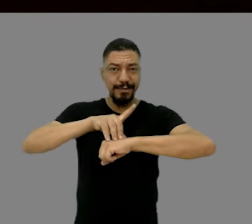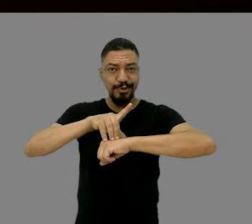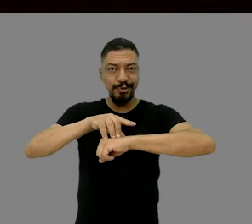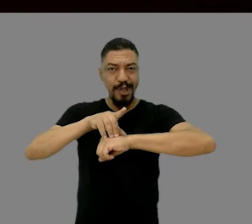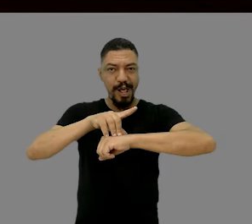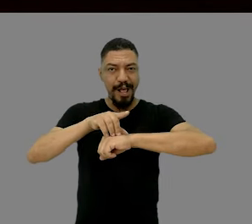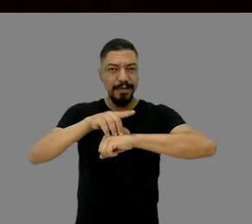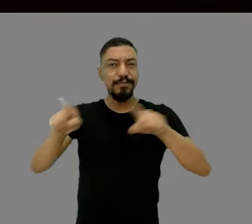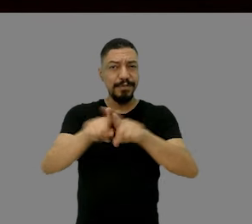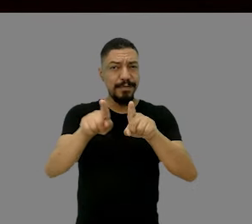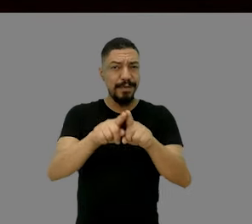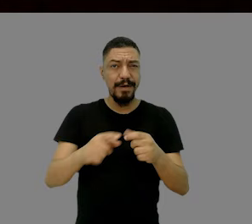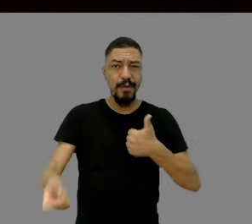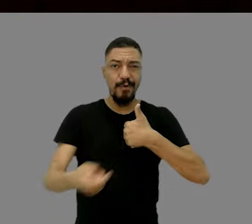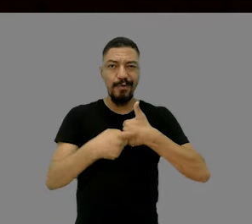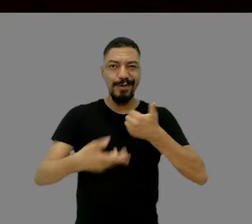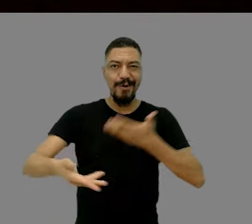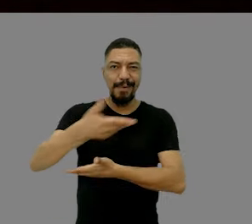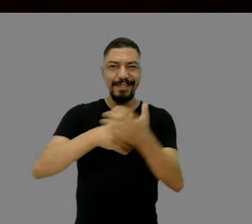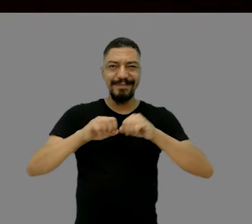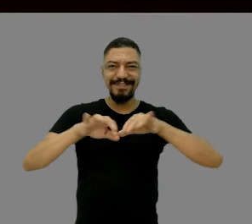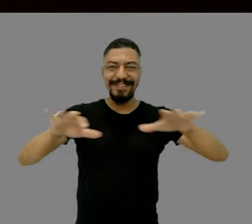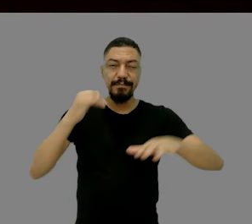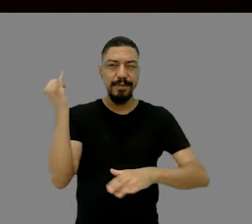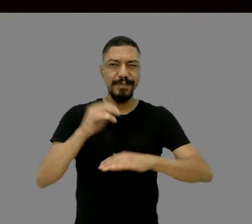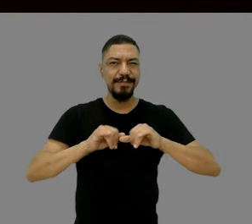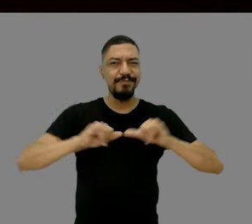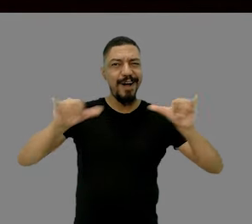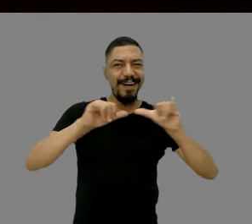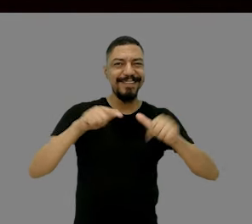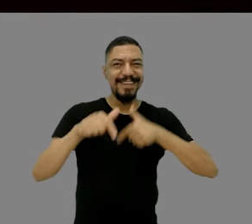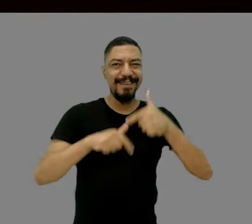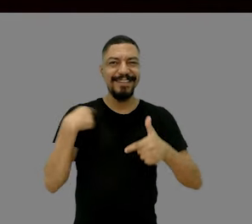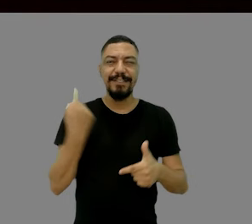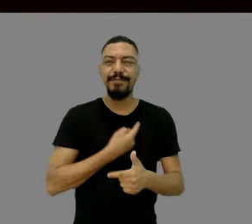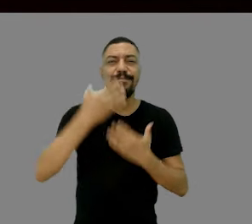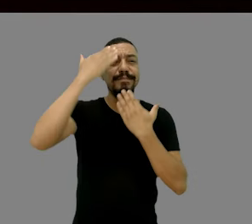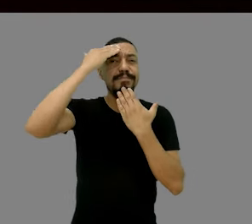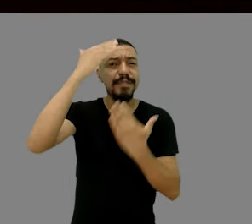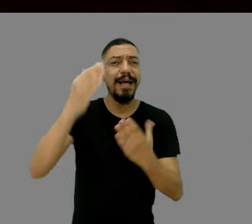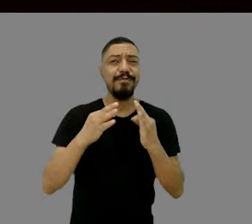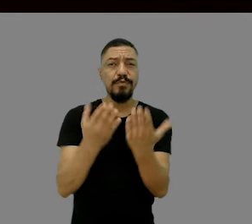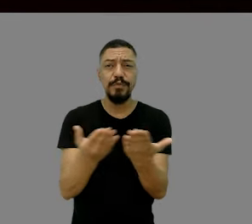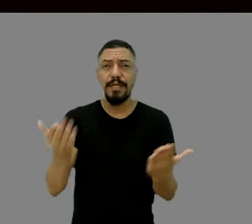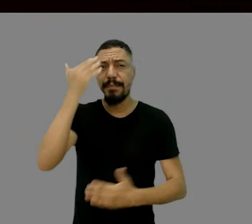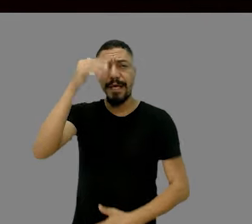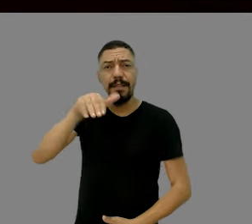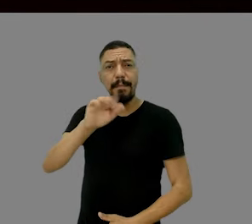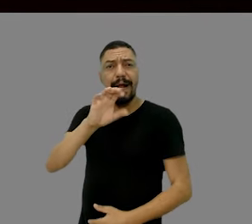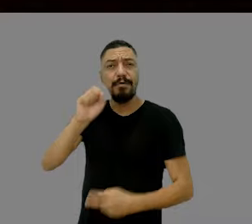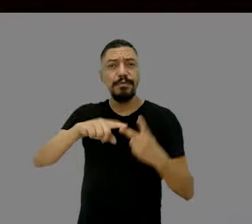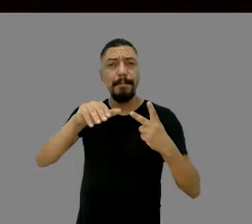trabalhos. Gente, muito obrigada. Obrigada de novo a Marcos, Milene e Cláudia, que ajudaram na técnica. E boa noite para todo mundo. Valeu. Tchau, tchau.